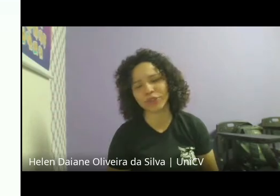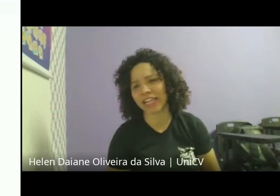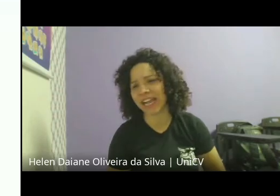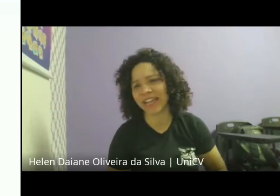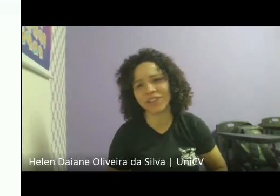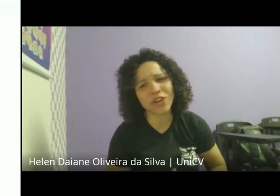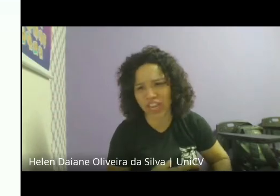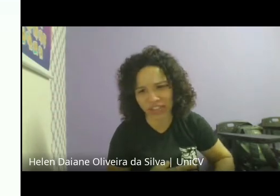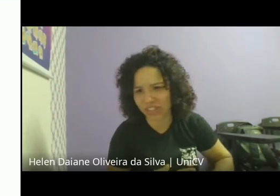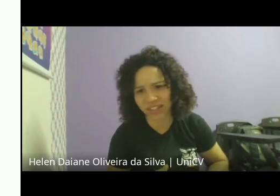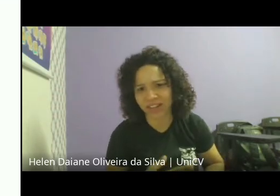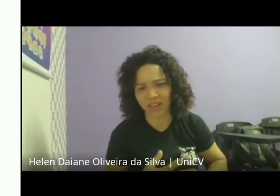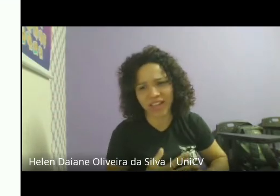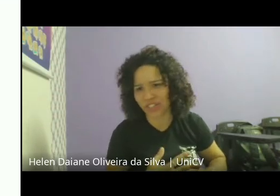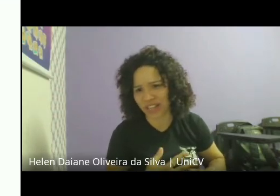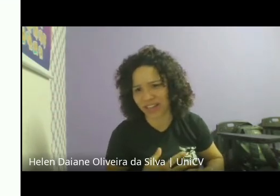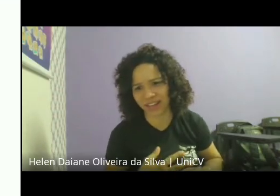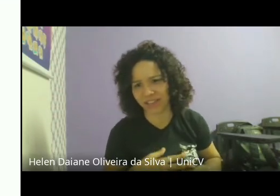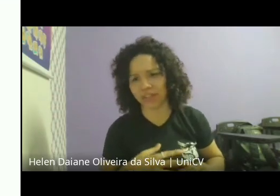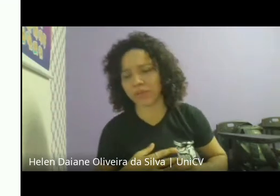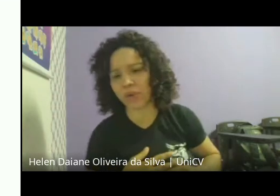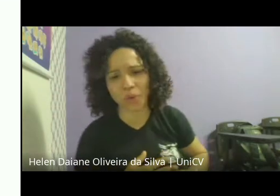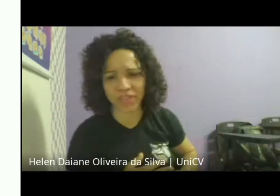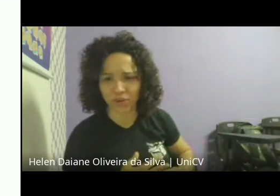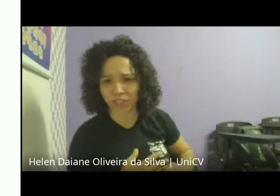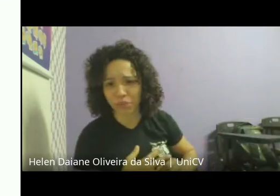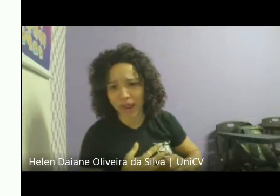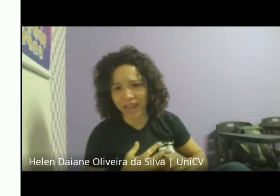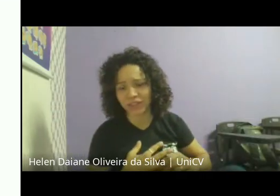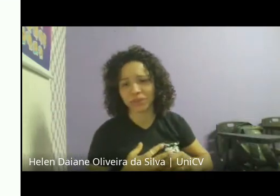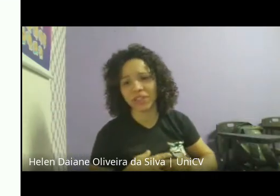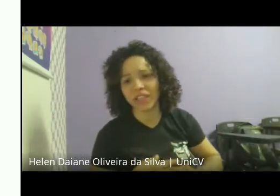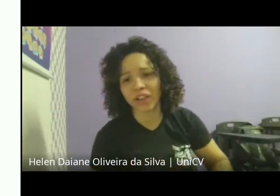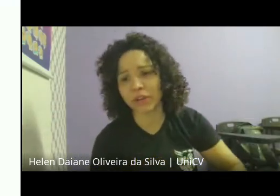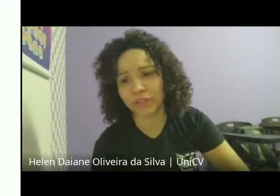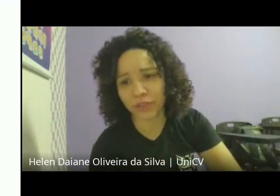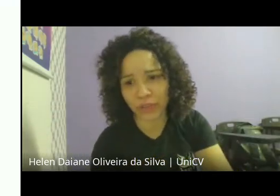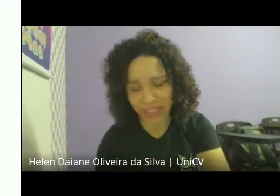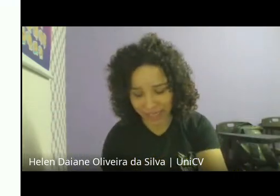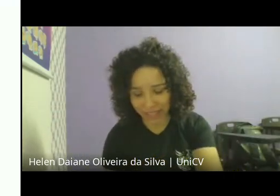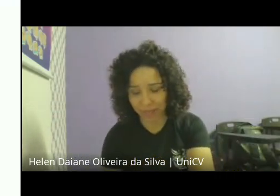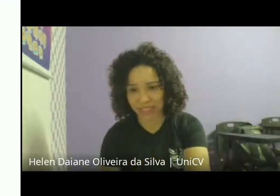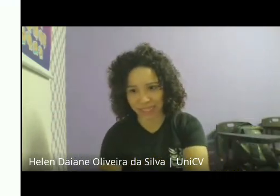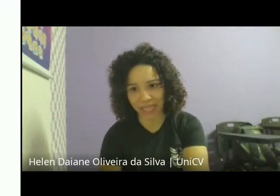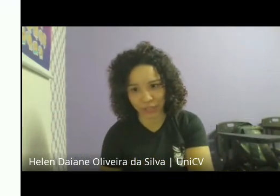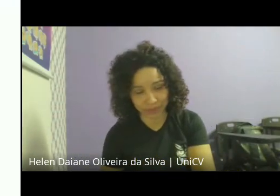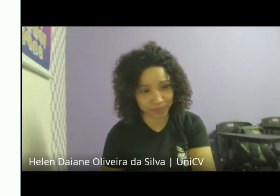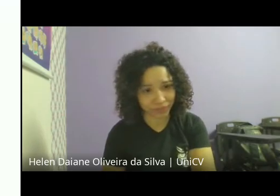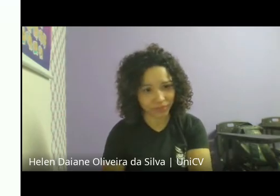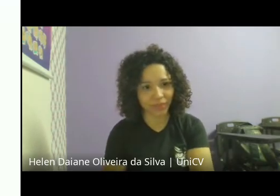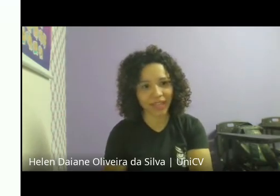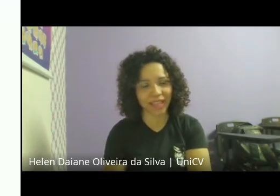de fofocar, igual a gente. Gosta de estar ali falando uma coisa, contando um boato, uma fofoca. Aqui na minha